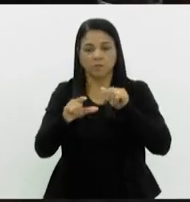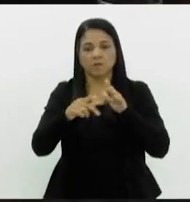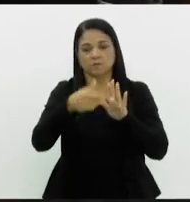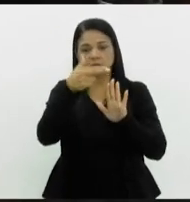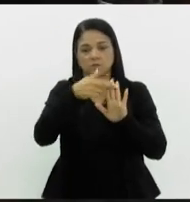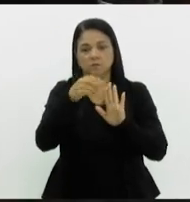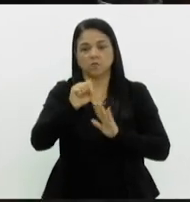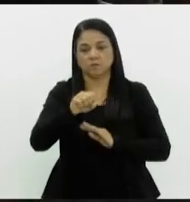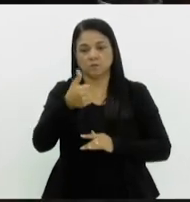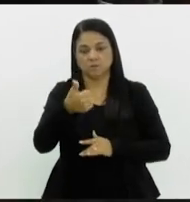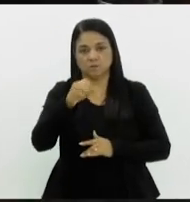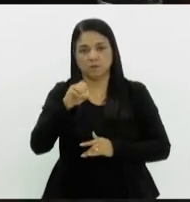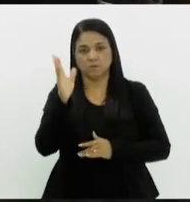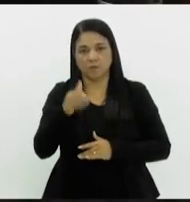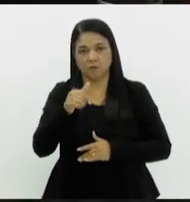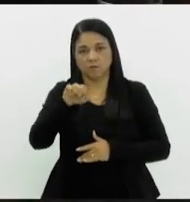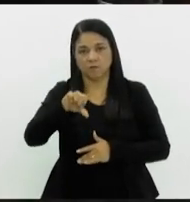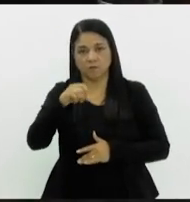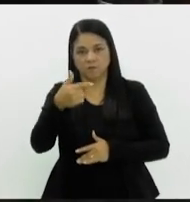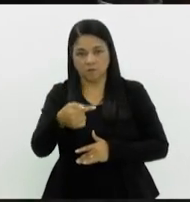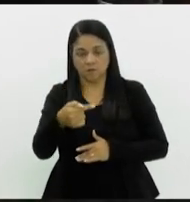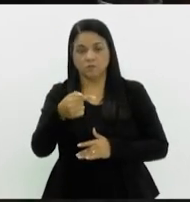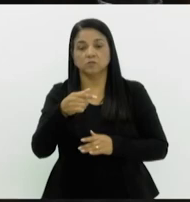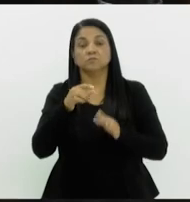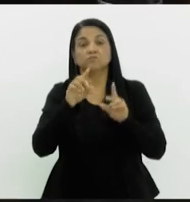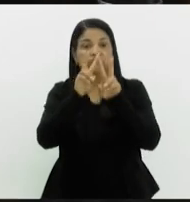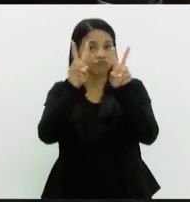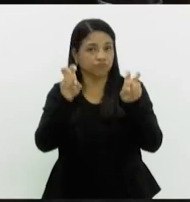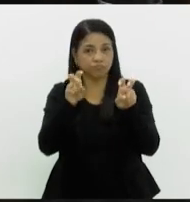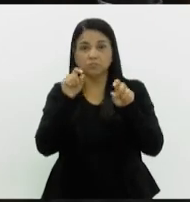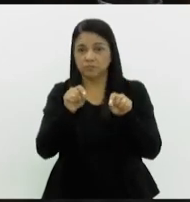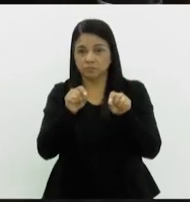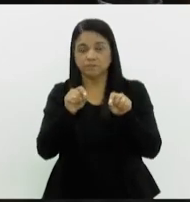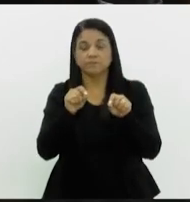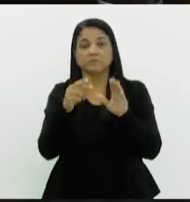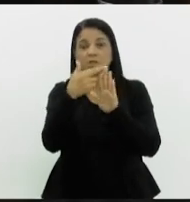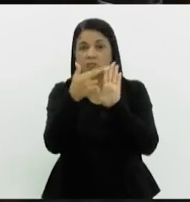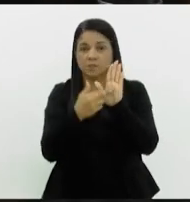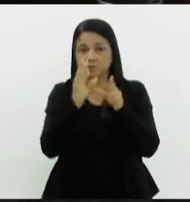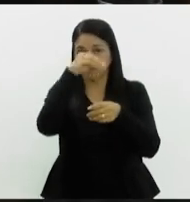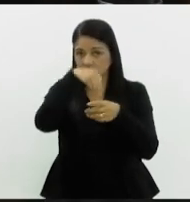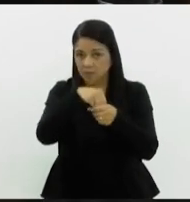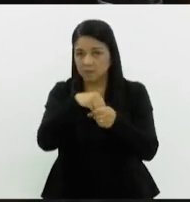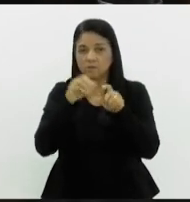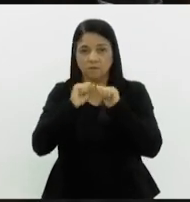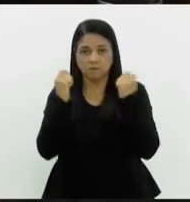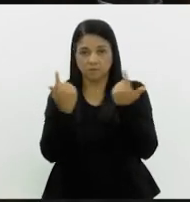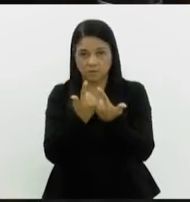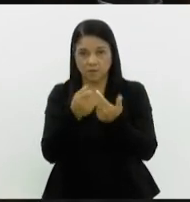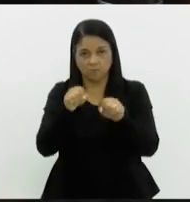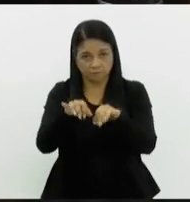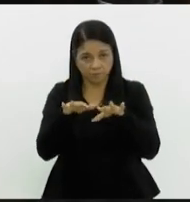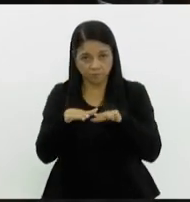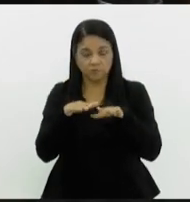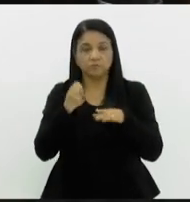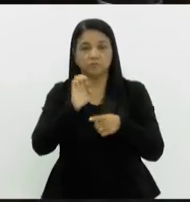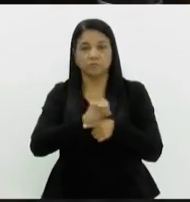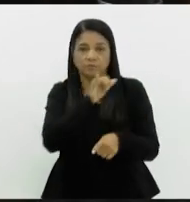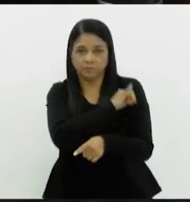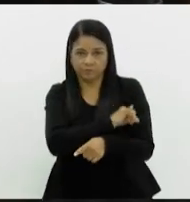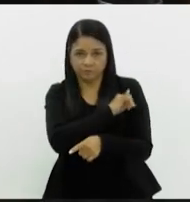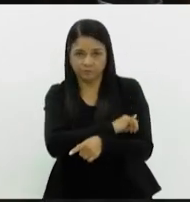número 810-97, dispõe sobre o regimento interno da Assembleia Legislativa do Estado do Rio de Janeiro.